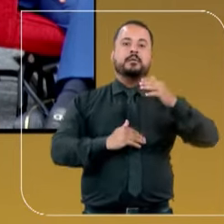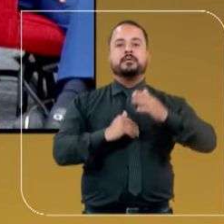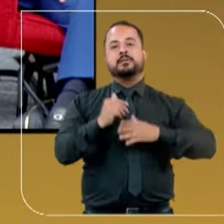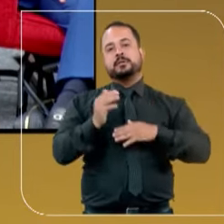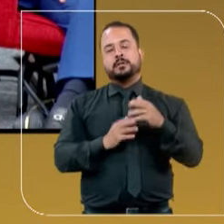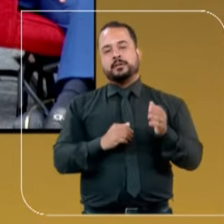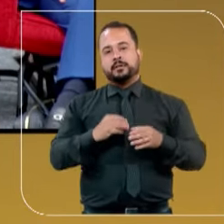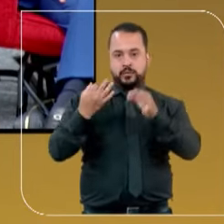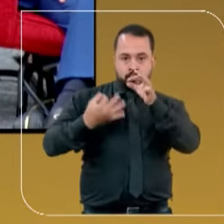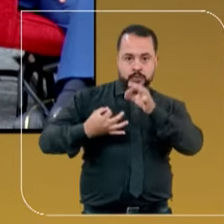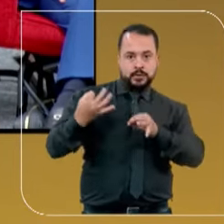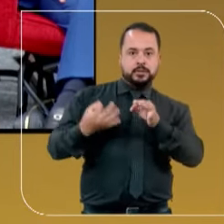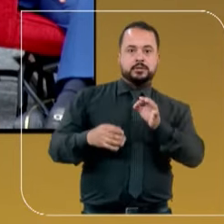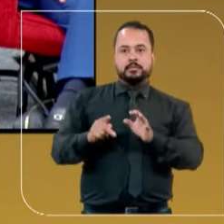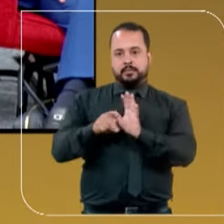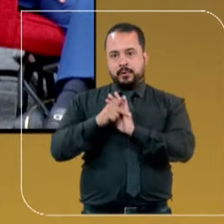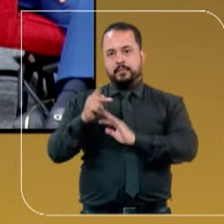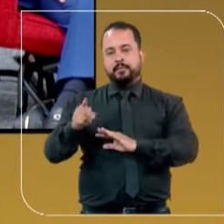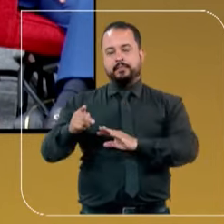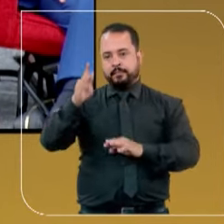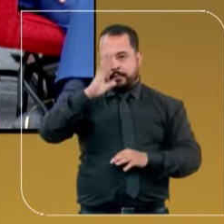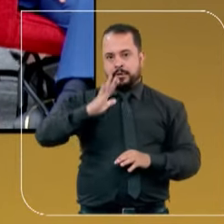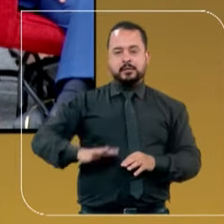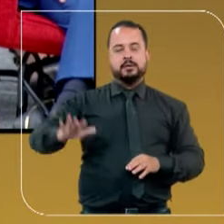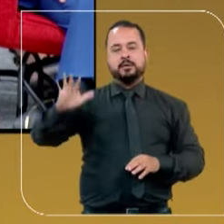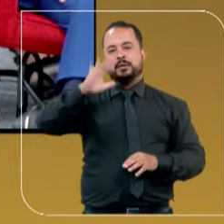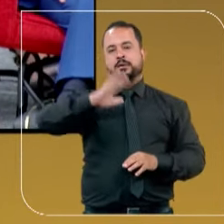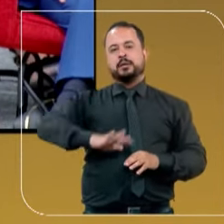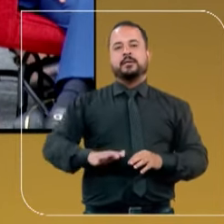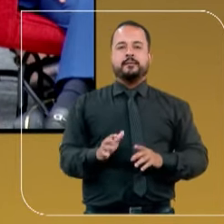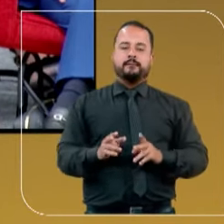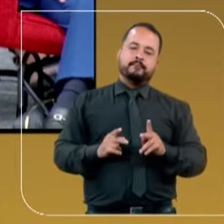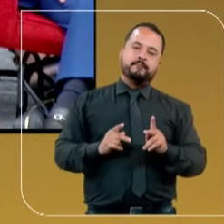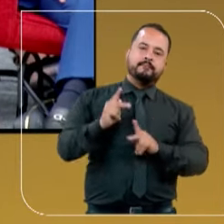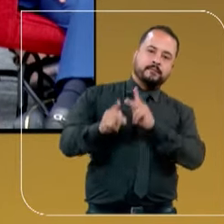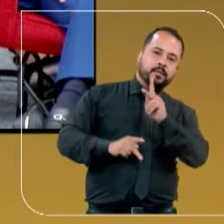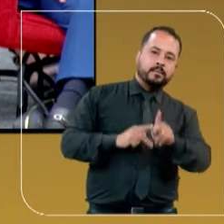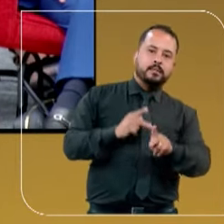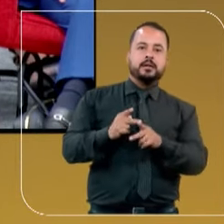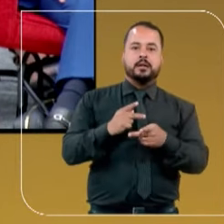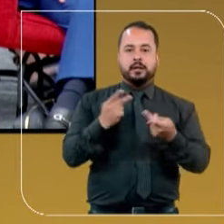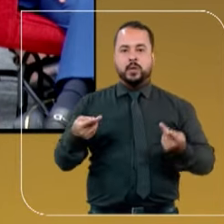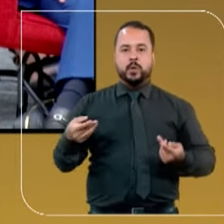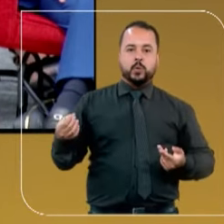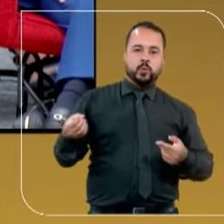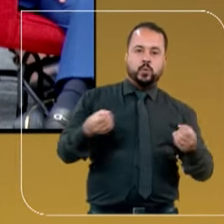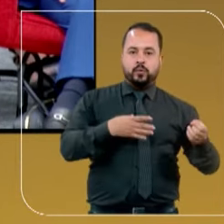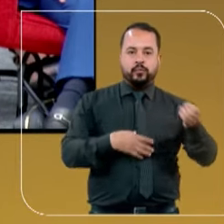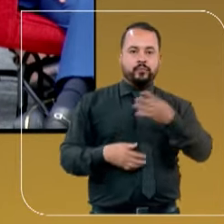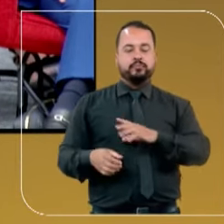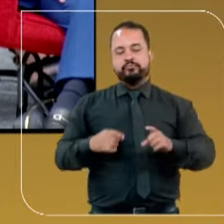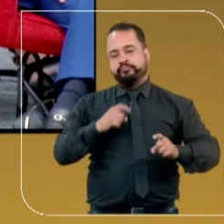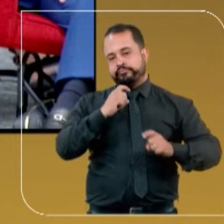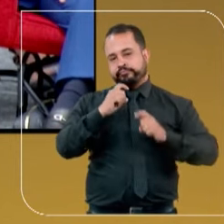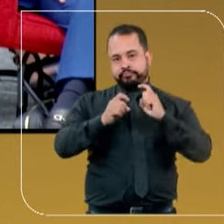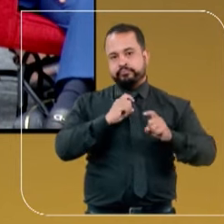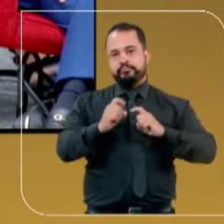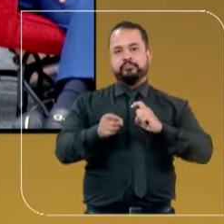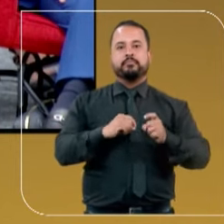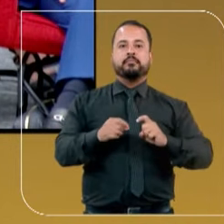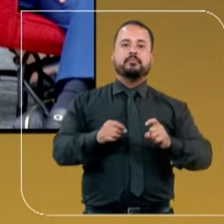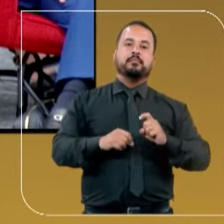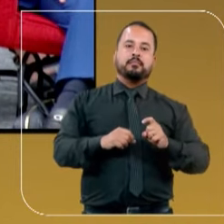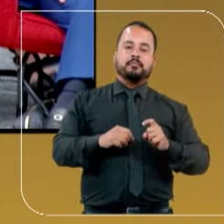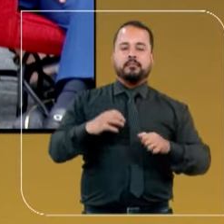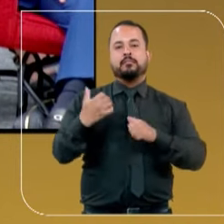juízes brasileiros. Reafirmo de forma pública que a nova administração dará continuidade aos esforços já implementados pela